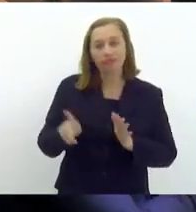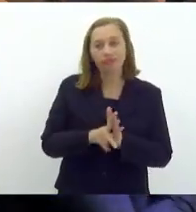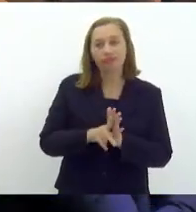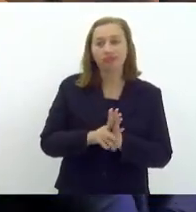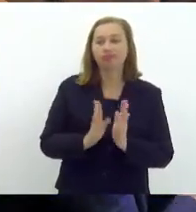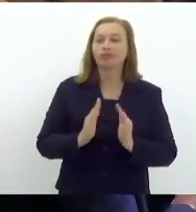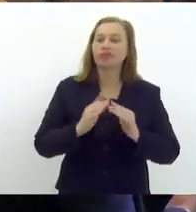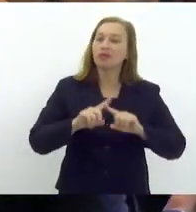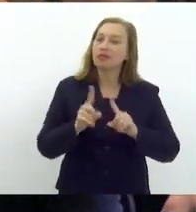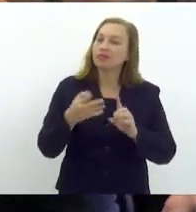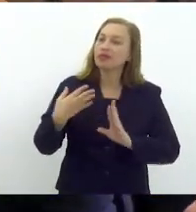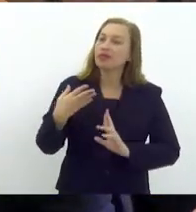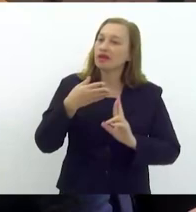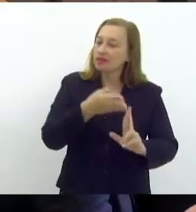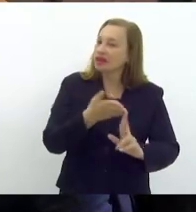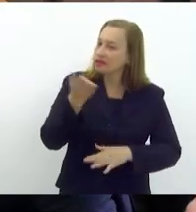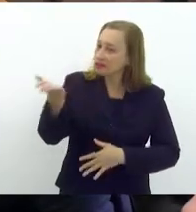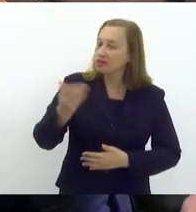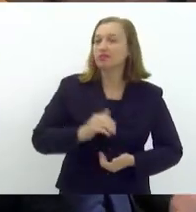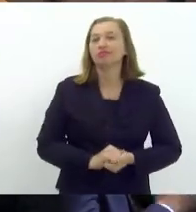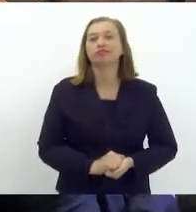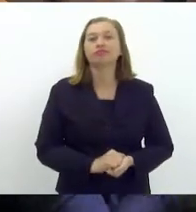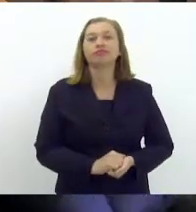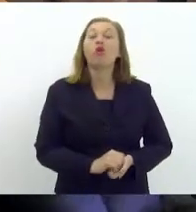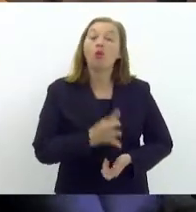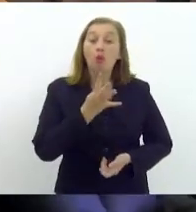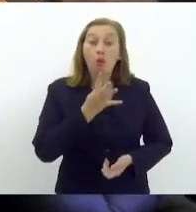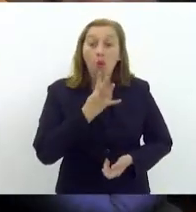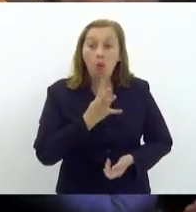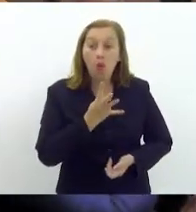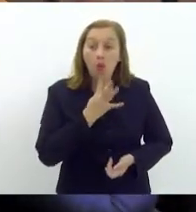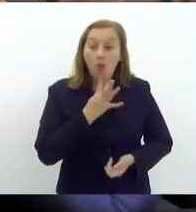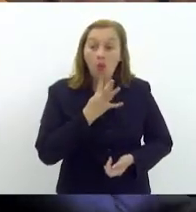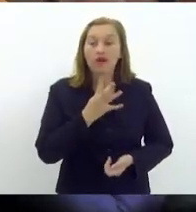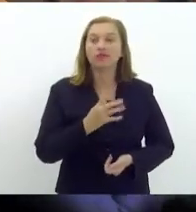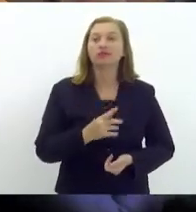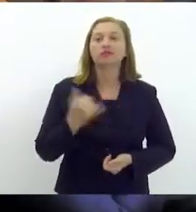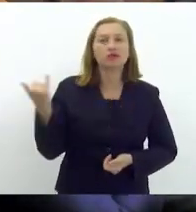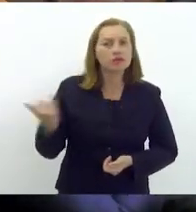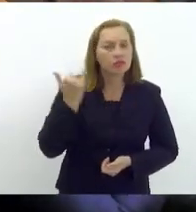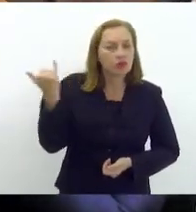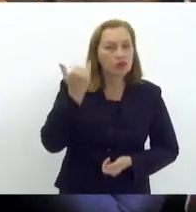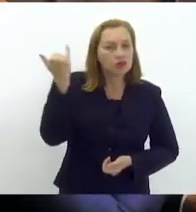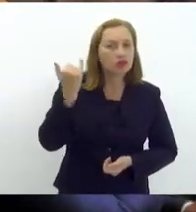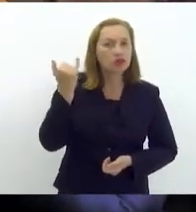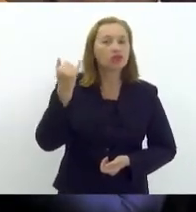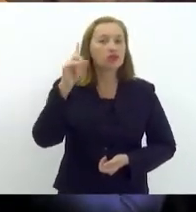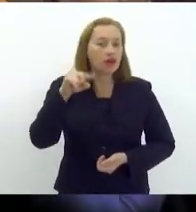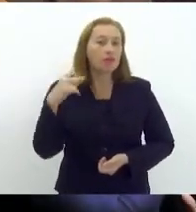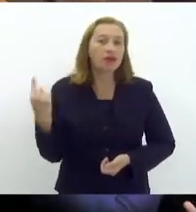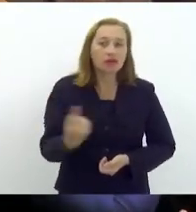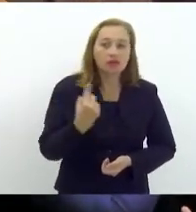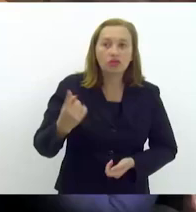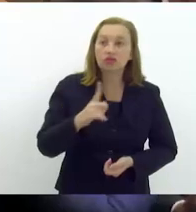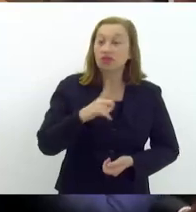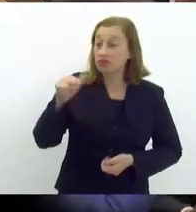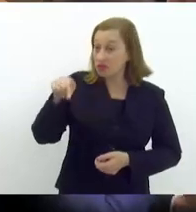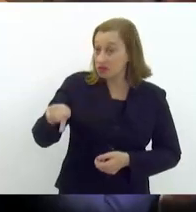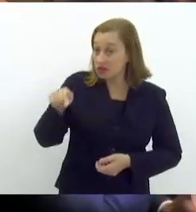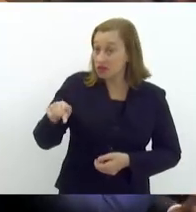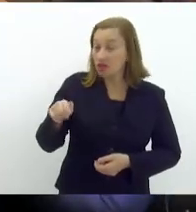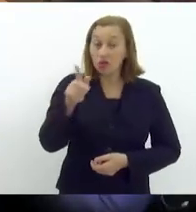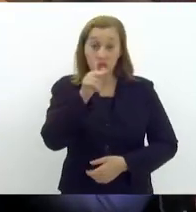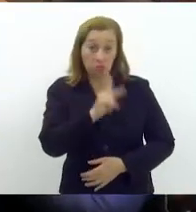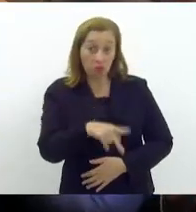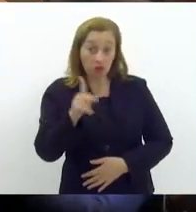querer fazer essa referência que eu inclusive reconheço é a importância que é para nós termos você aqui não apenas como